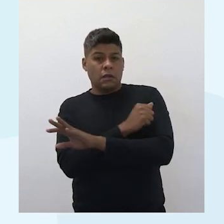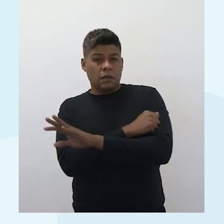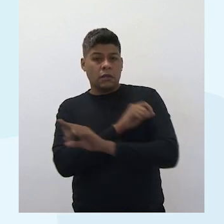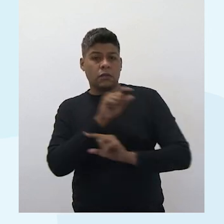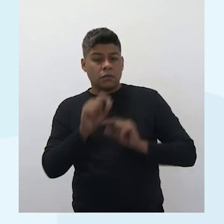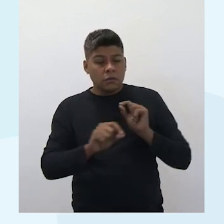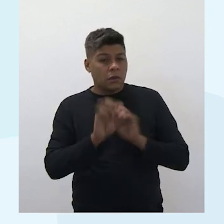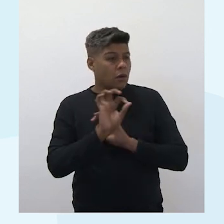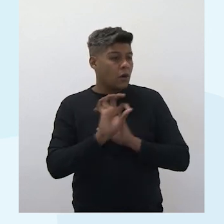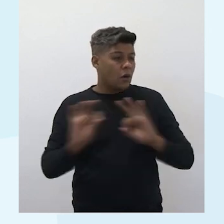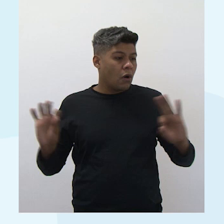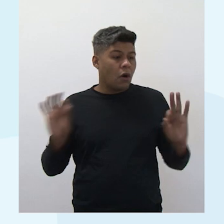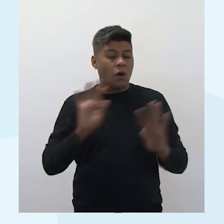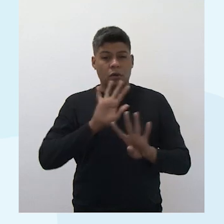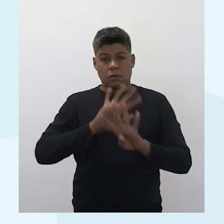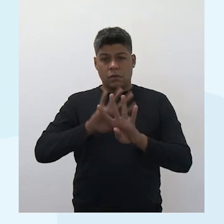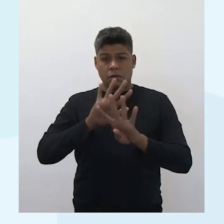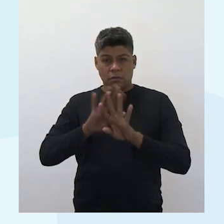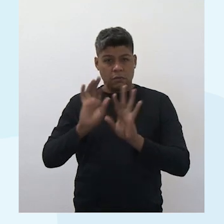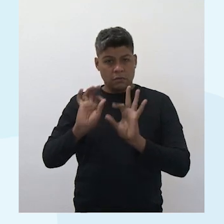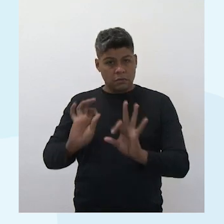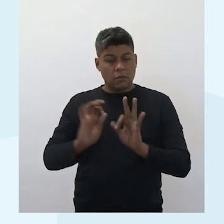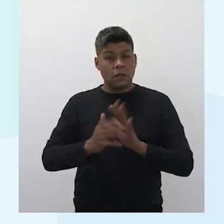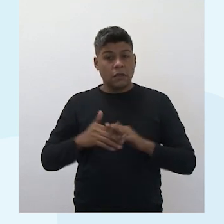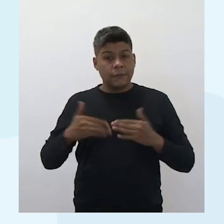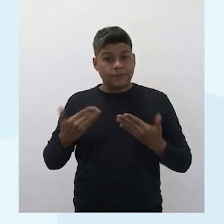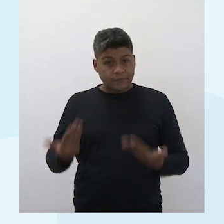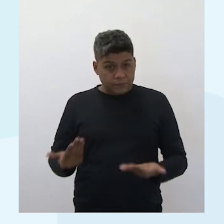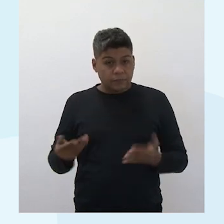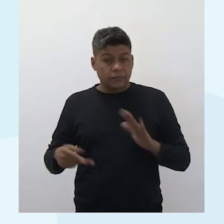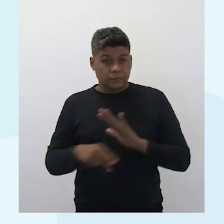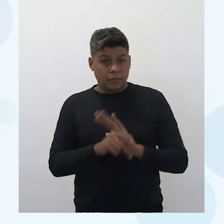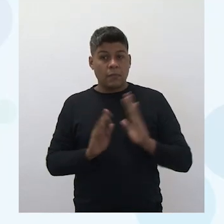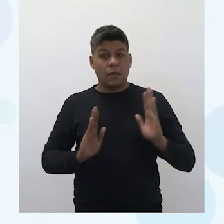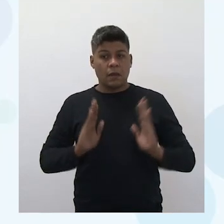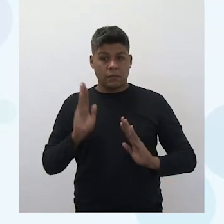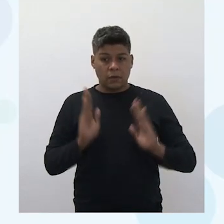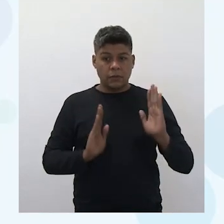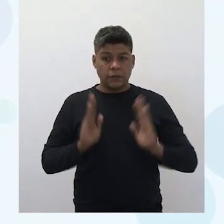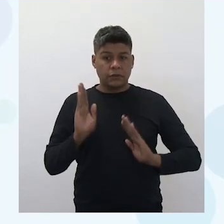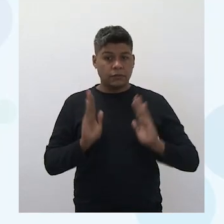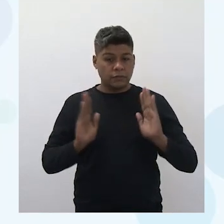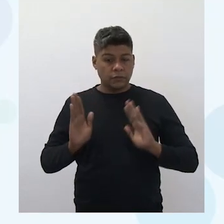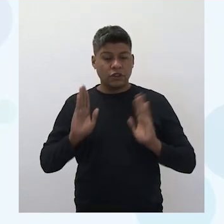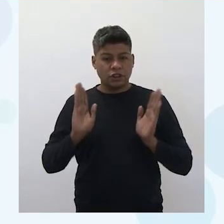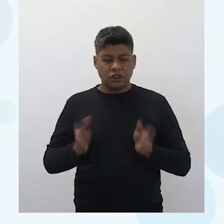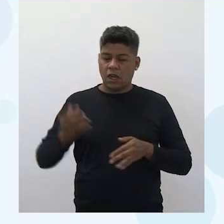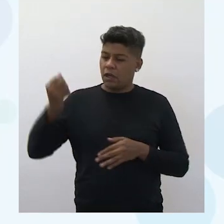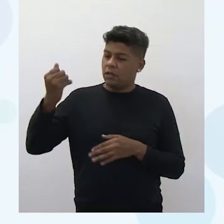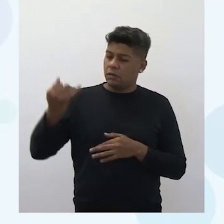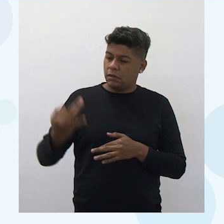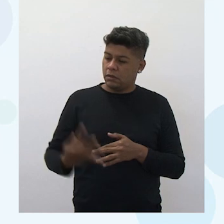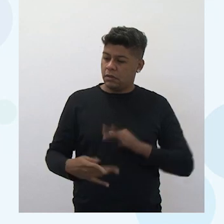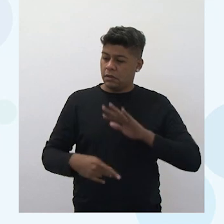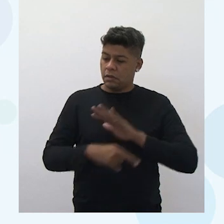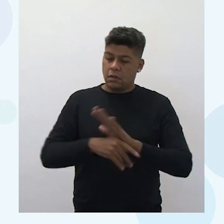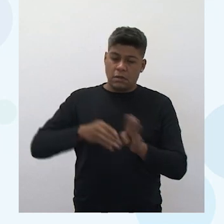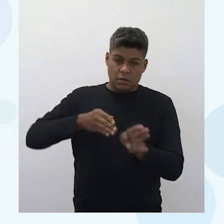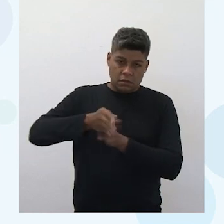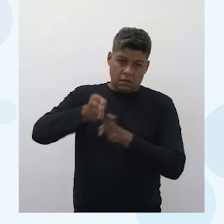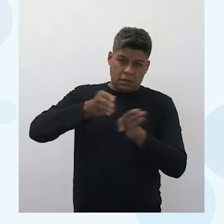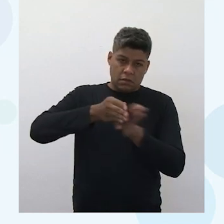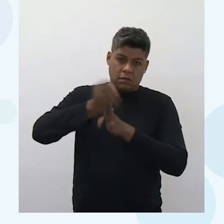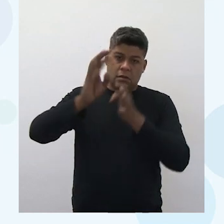são feras em matemática. Tá? Então, para esse momento agora da DPC, depois de ter discorrido um pouco essa questão da Olimpíada Brasileira